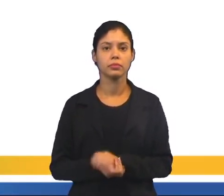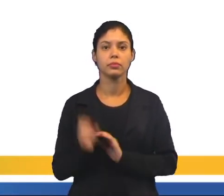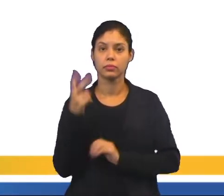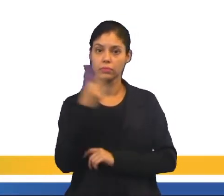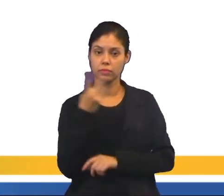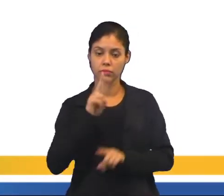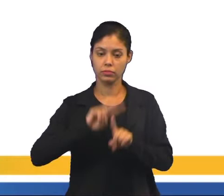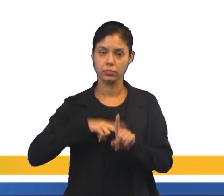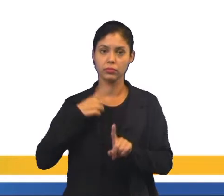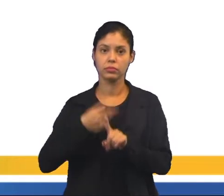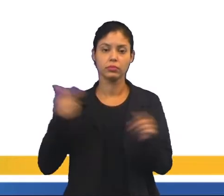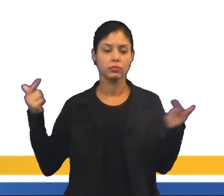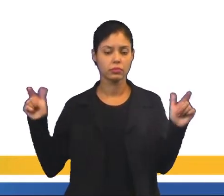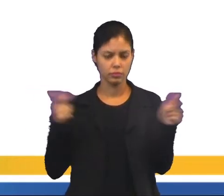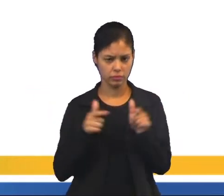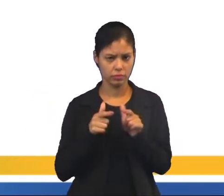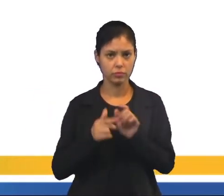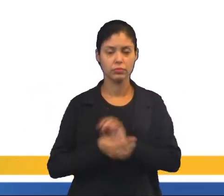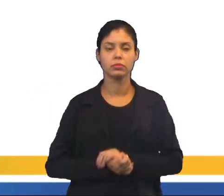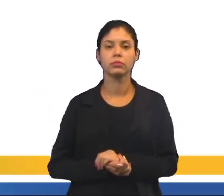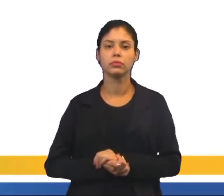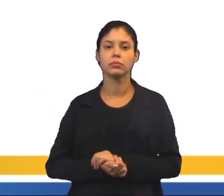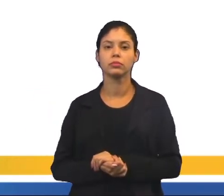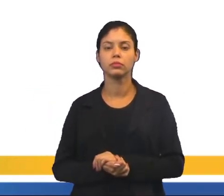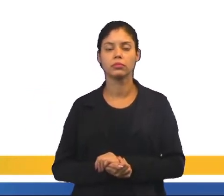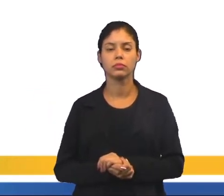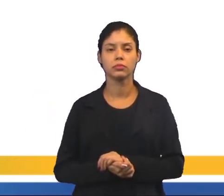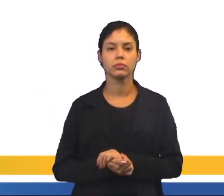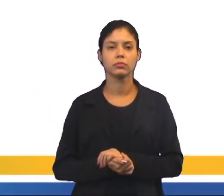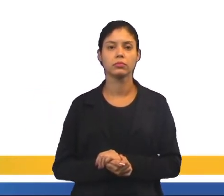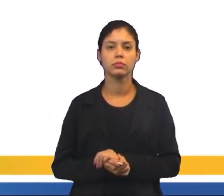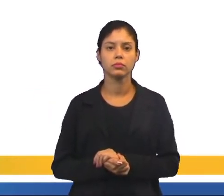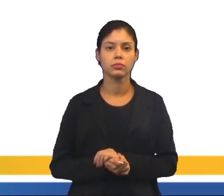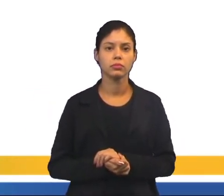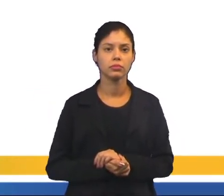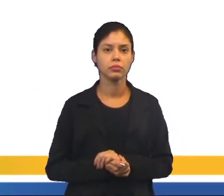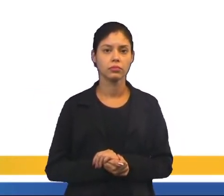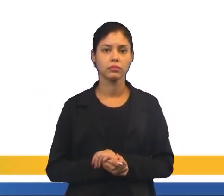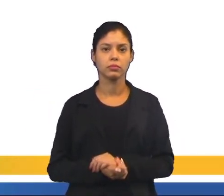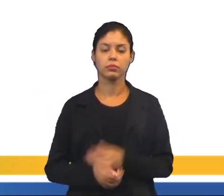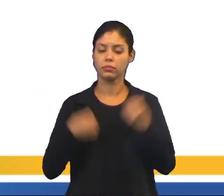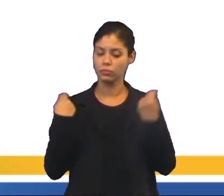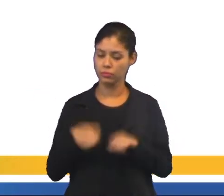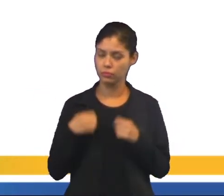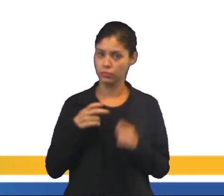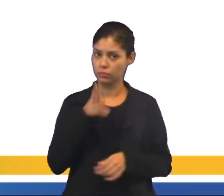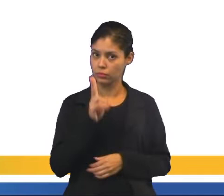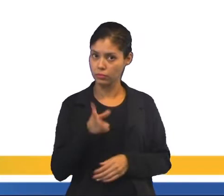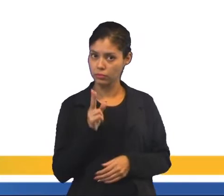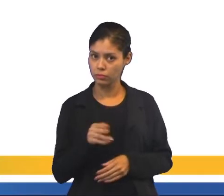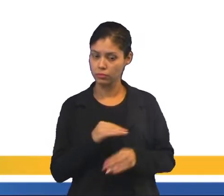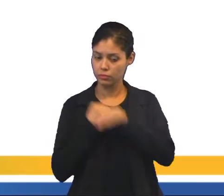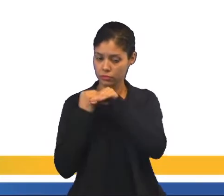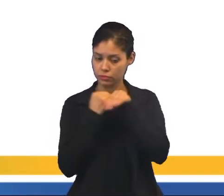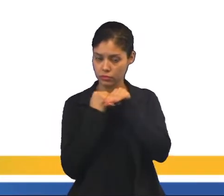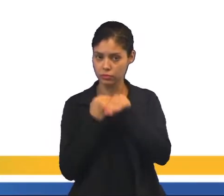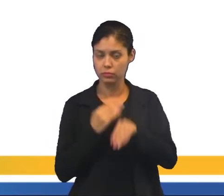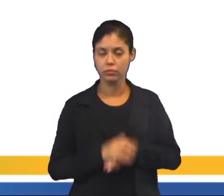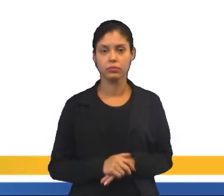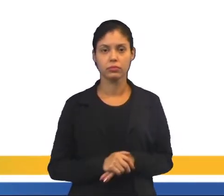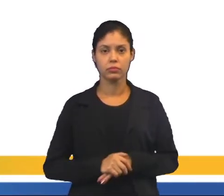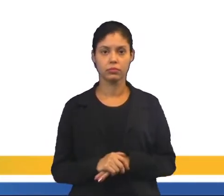acho que 2 vezes menor, né? Tudo foi diminuído. Então, tem que ser diminuído na mesma